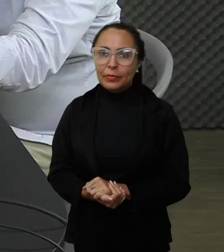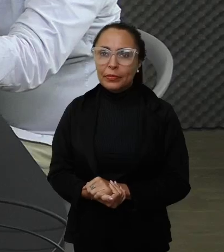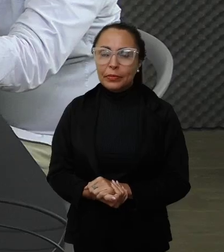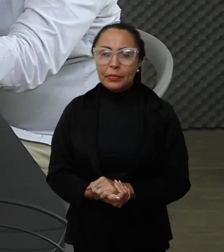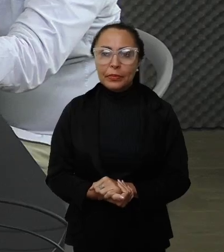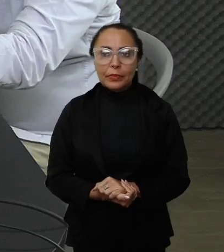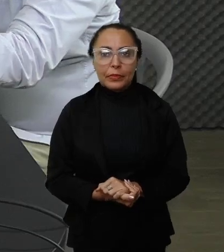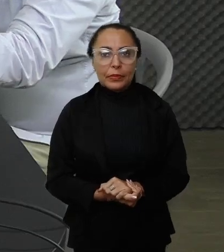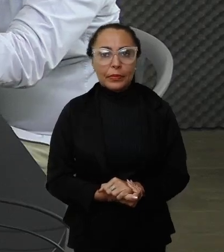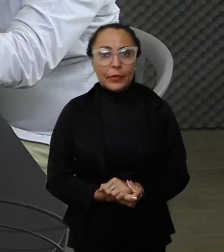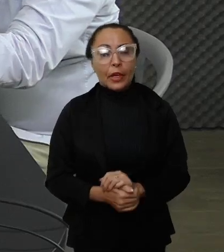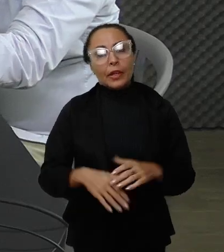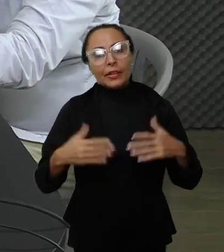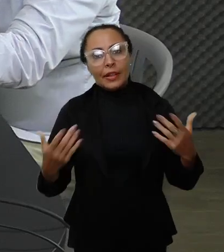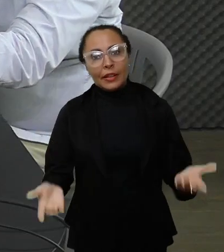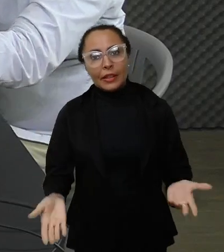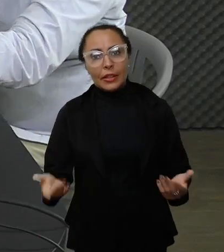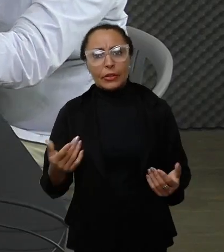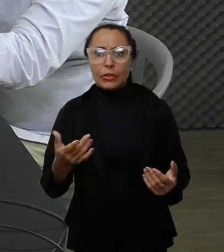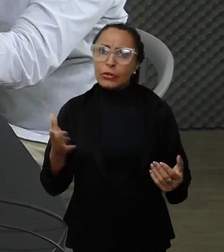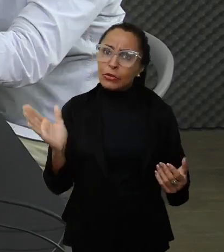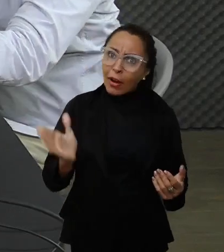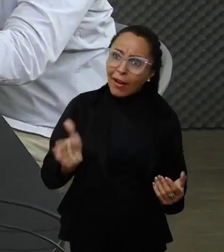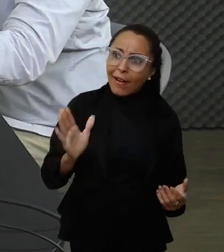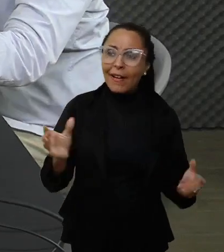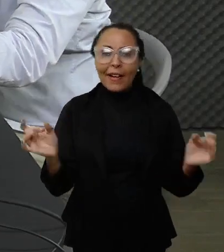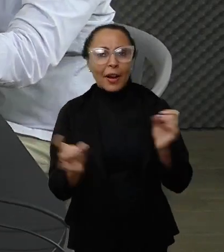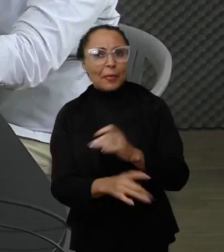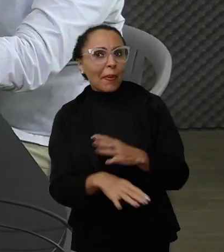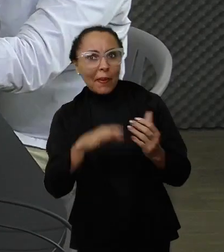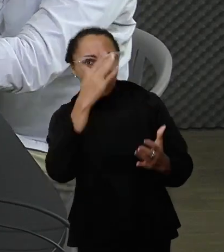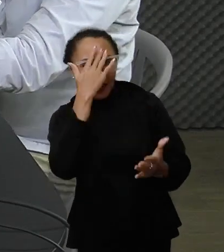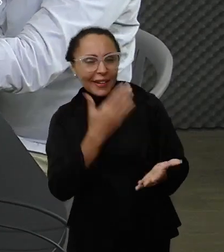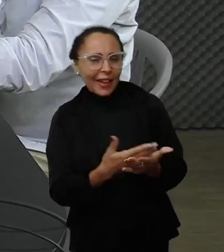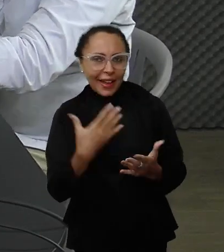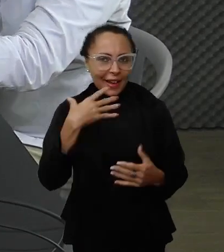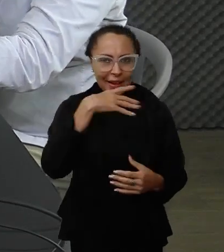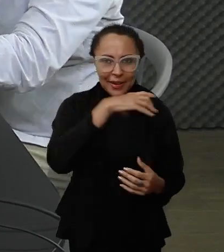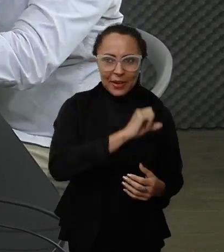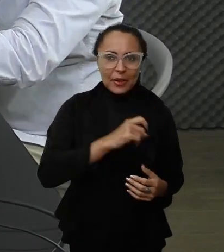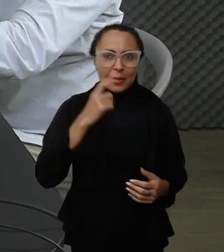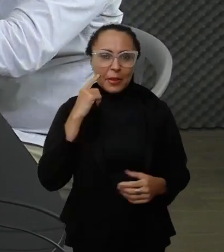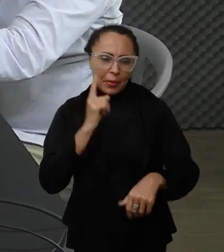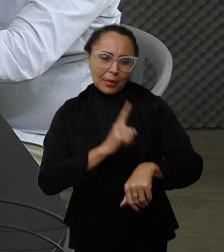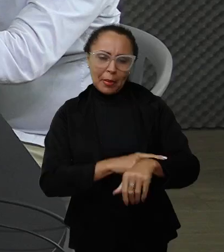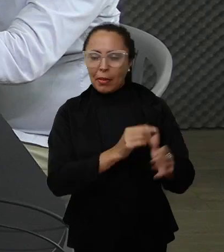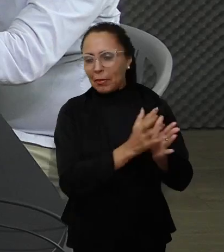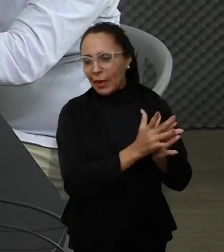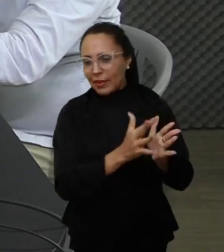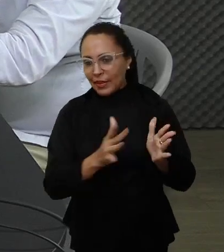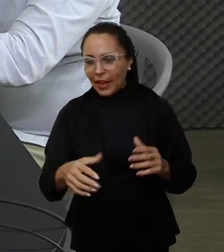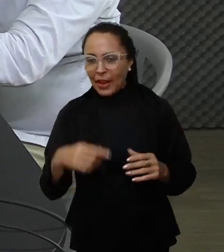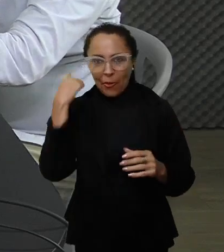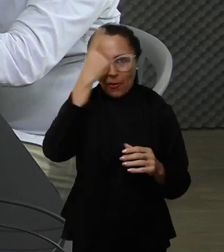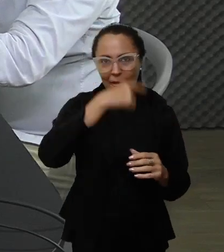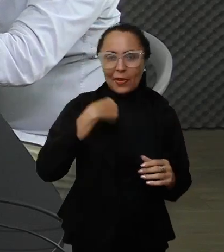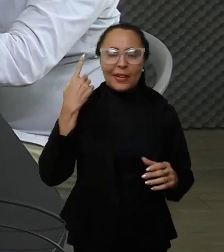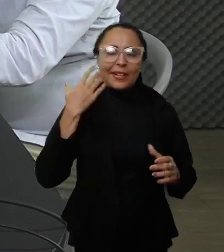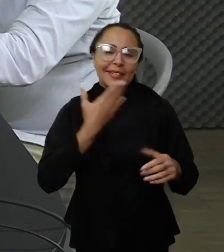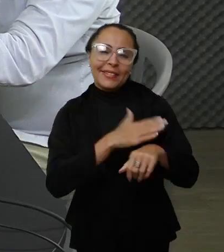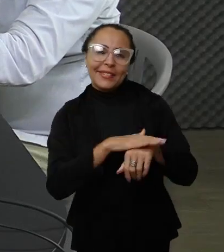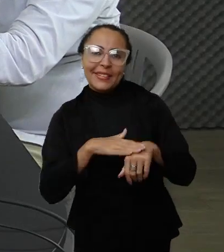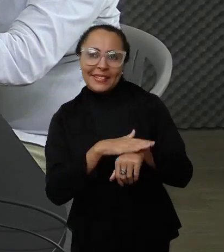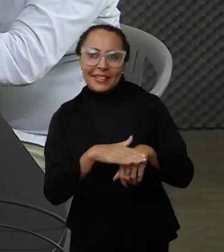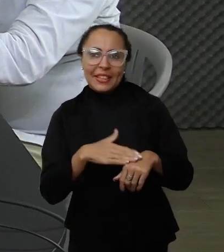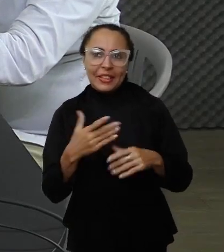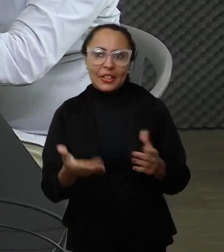Thalita, eu te agradeço Já muito acabou? já. Eu Eu não falei pra você que era acredito. rapidinho, passa muito rápido. 1 hora a gente conversando aqui, Uma tá hora a gente vendo? conversando Mas